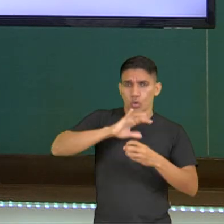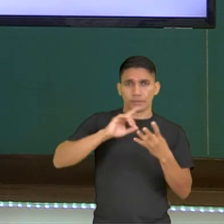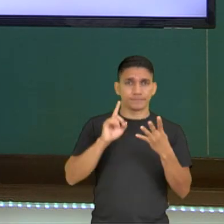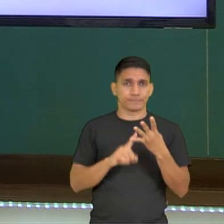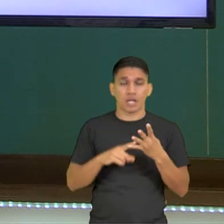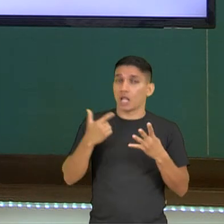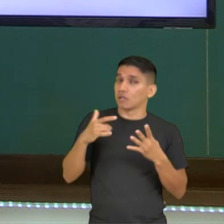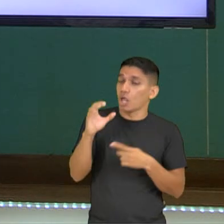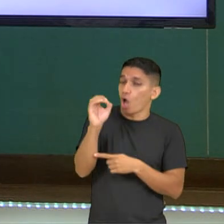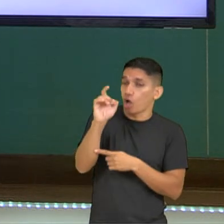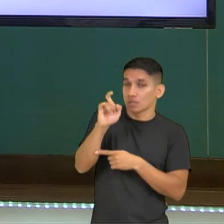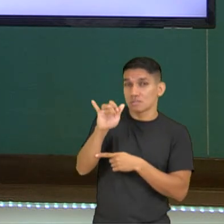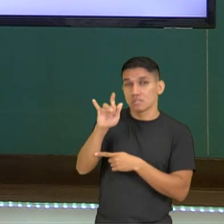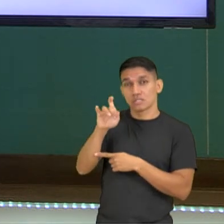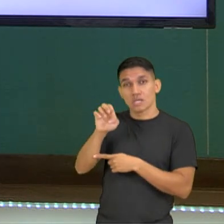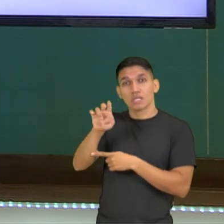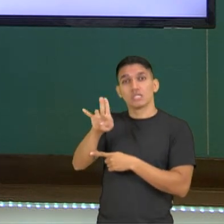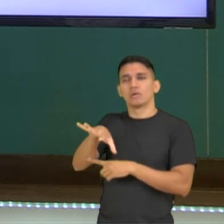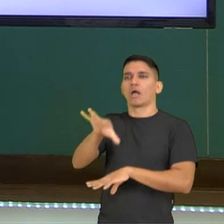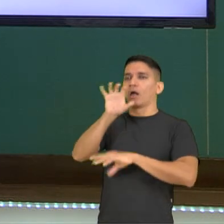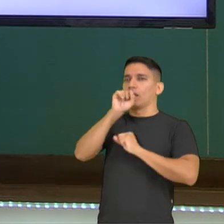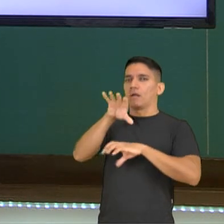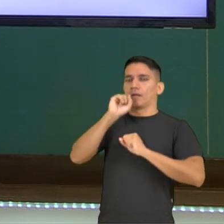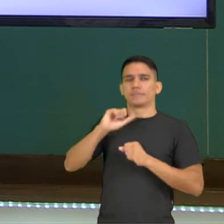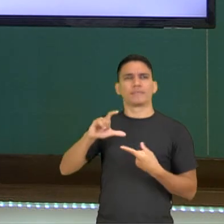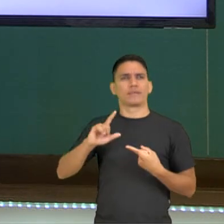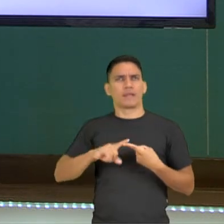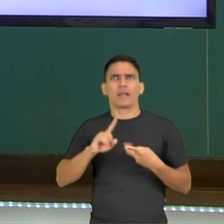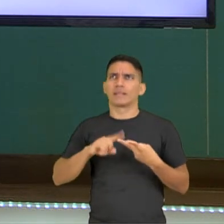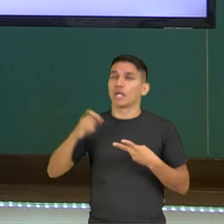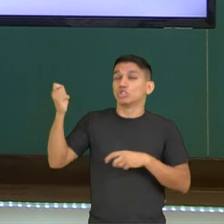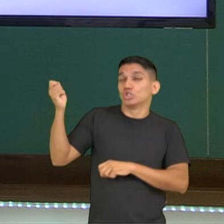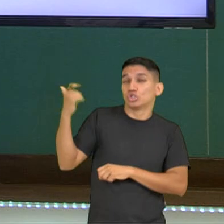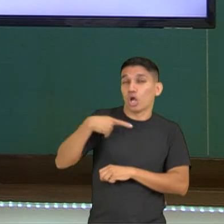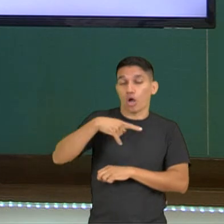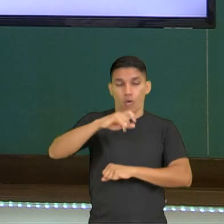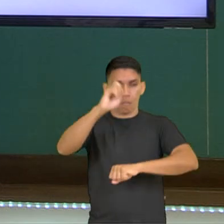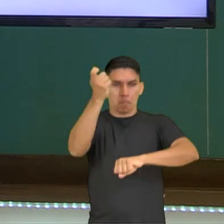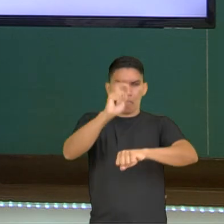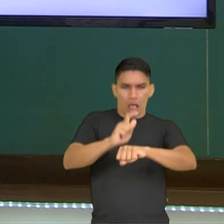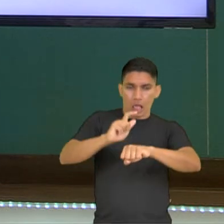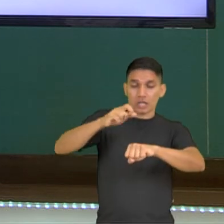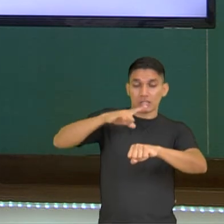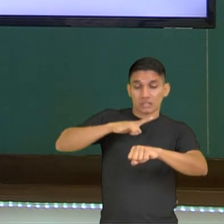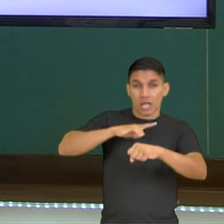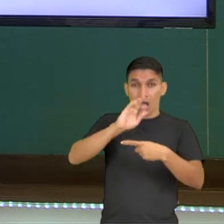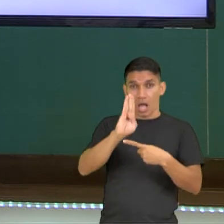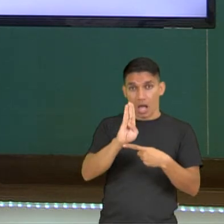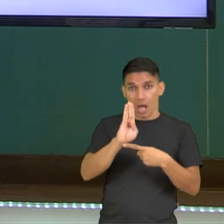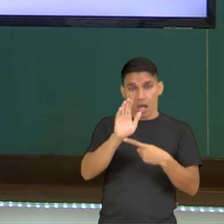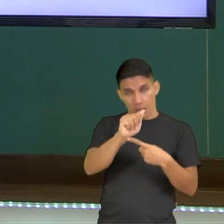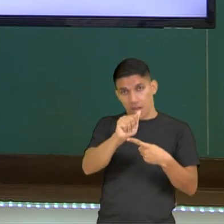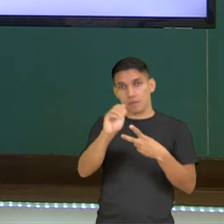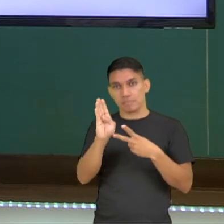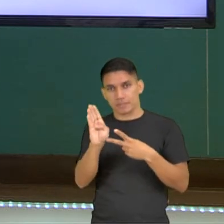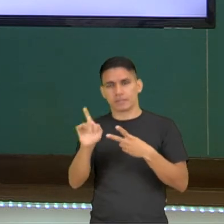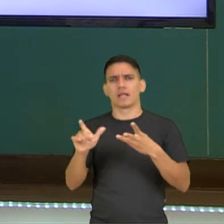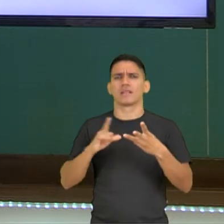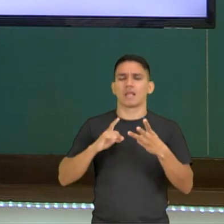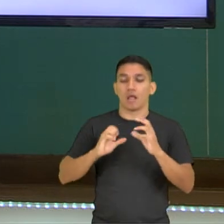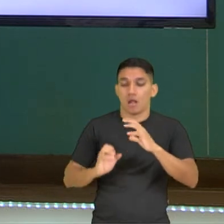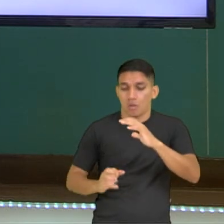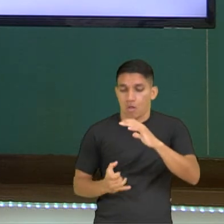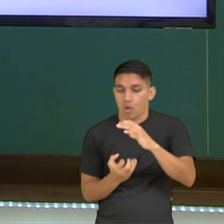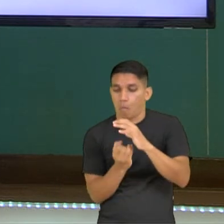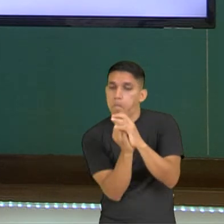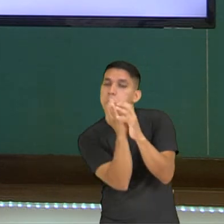grande incidência de raios ultravioletas do tipo A e do tipo B, meteoritos caindo, vulcões entrando em erupção,